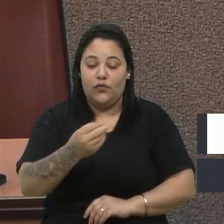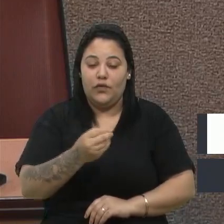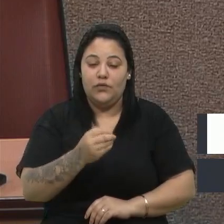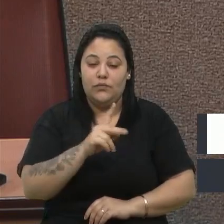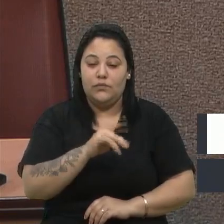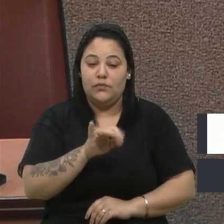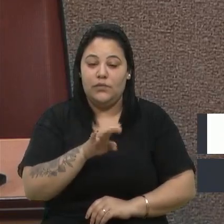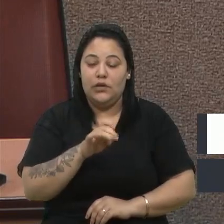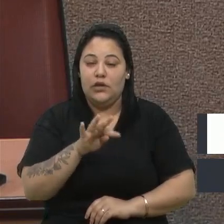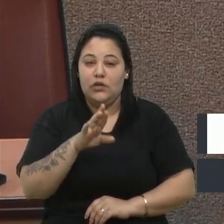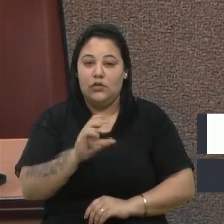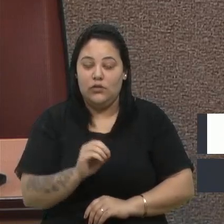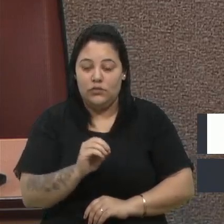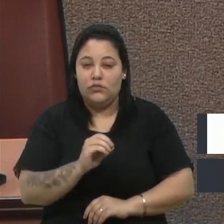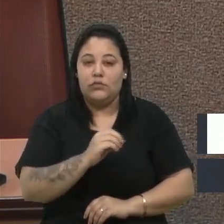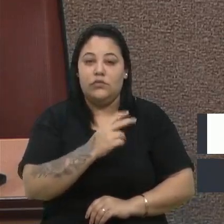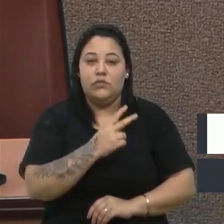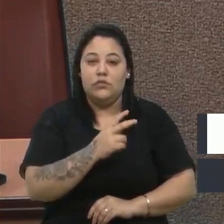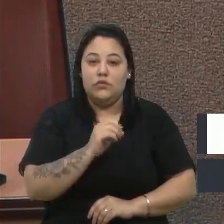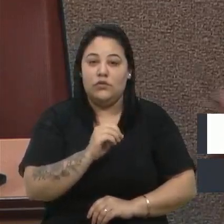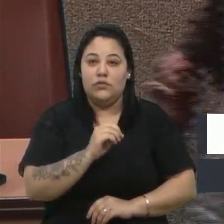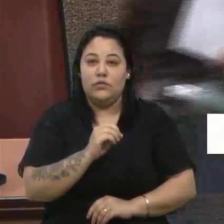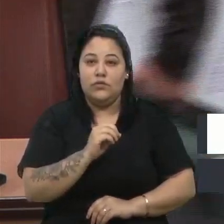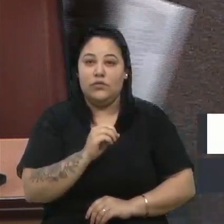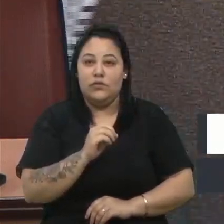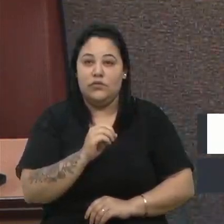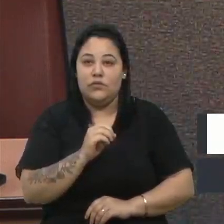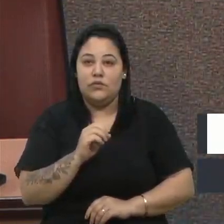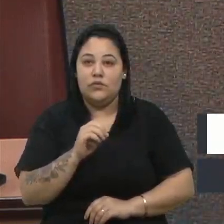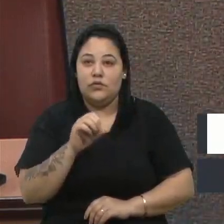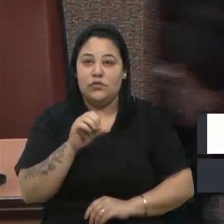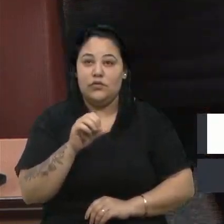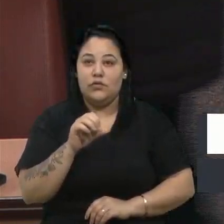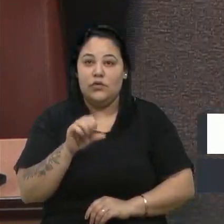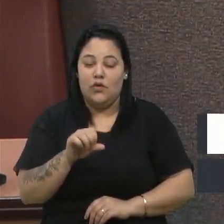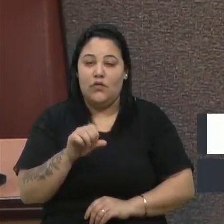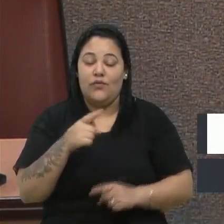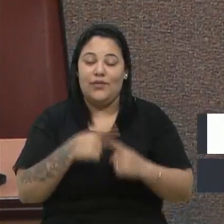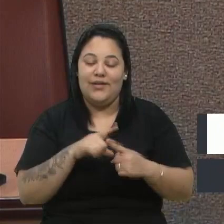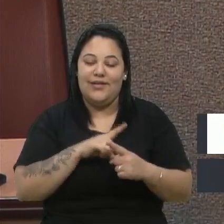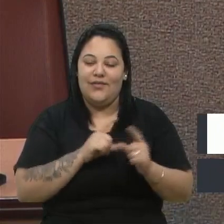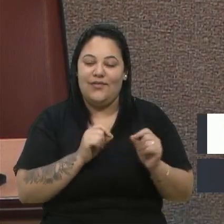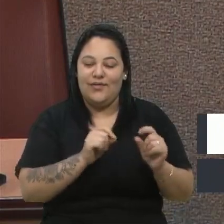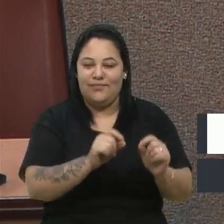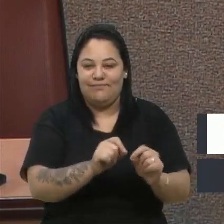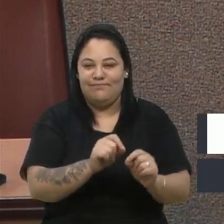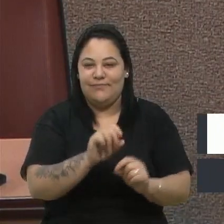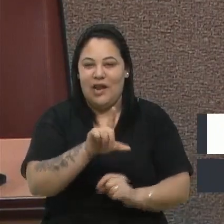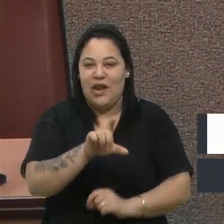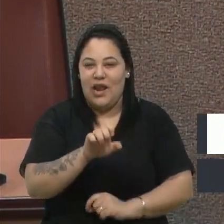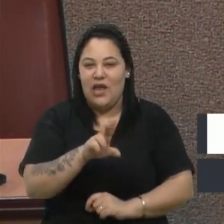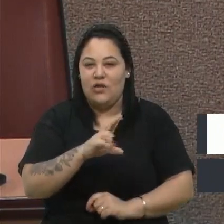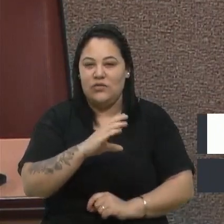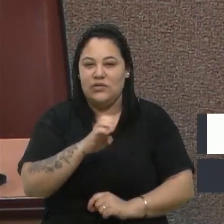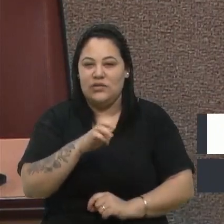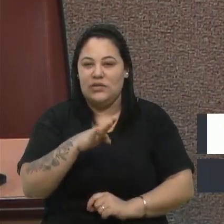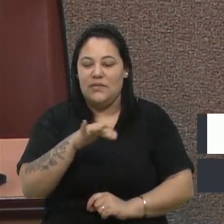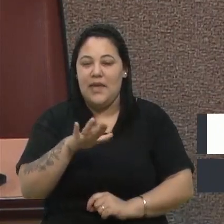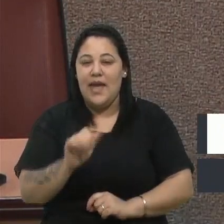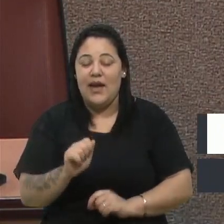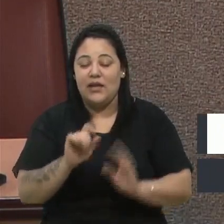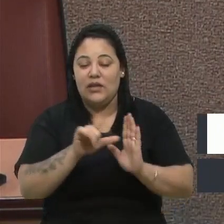em 2009, aos 19 anos, devido a uma leucemia mieloide. E, a partir disso, ele